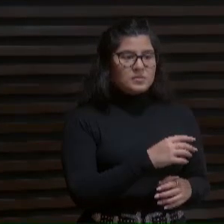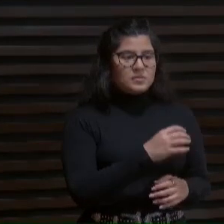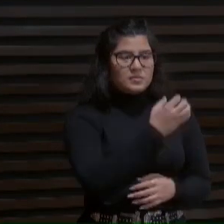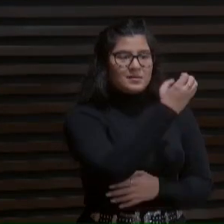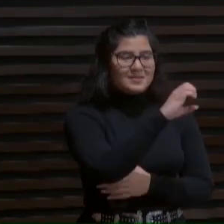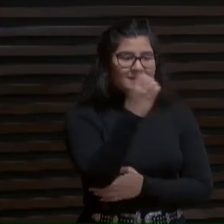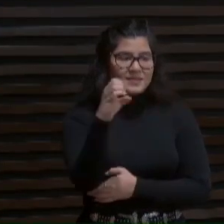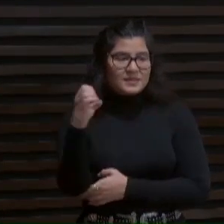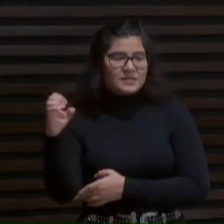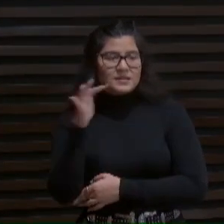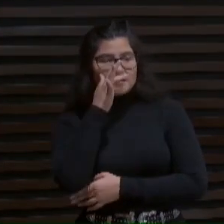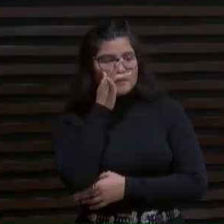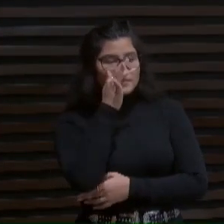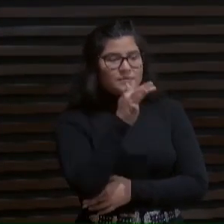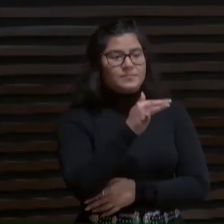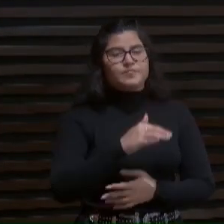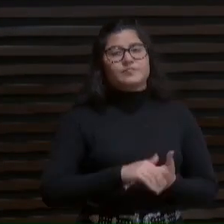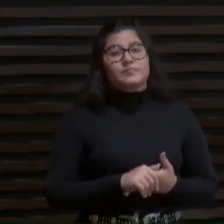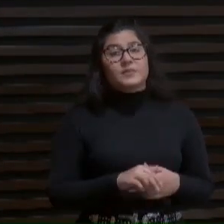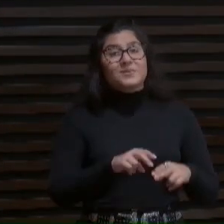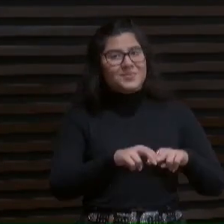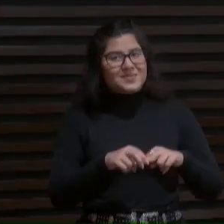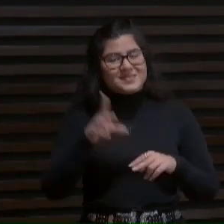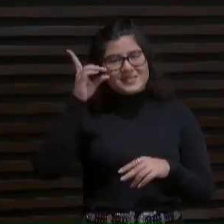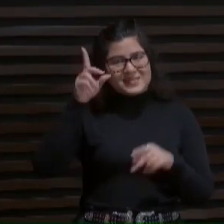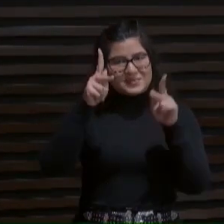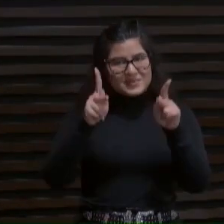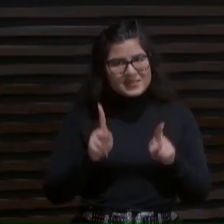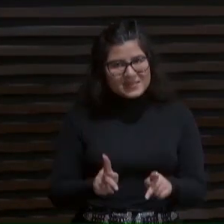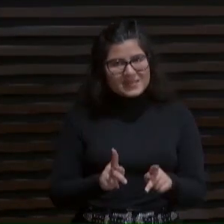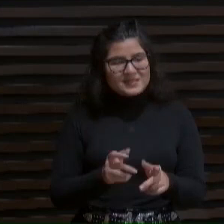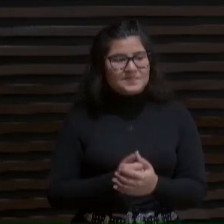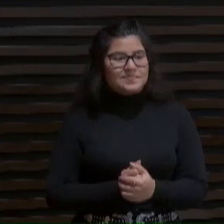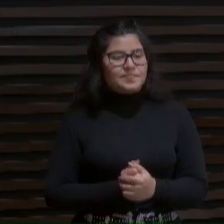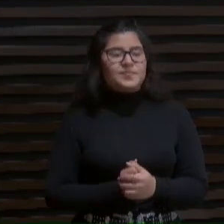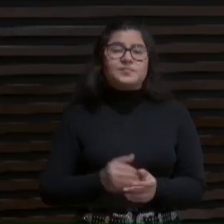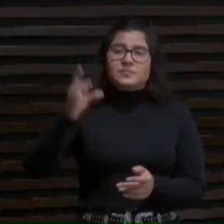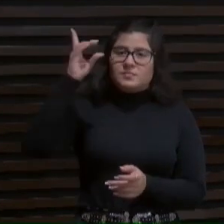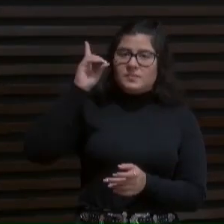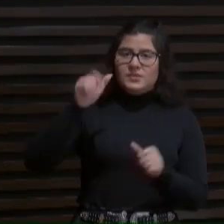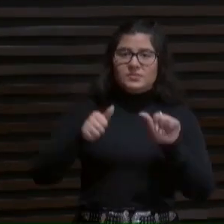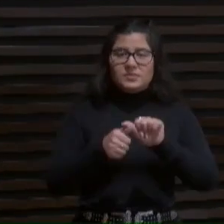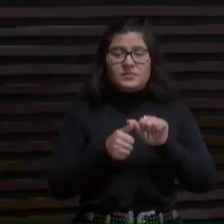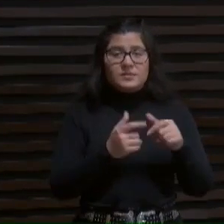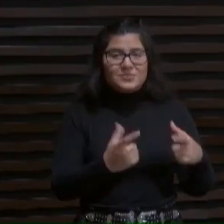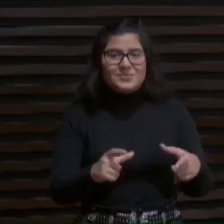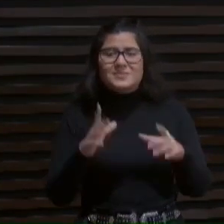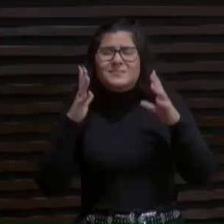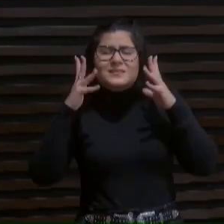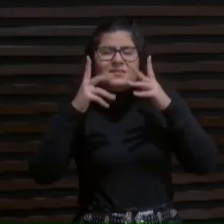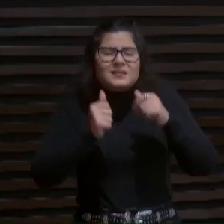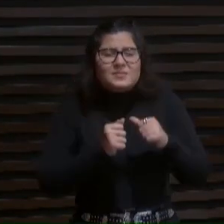lugar maravilhoso, mas era porque Deus estava ali. Deus é que torna o lugar